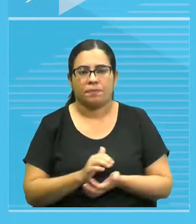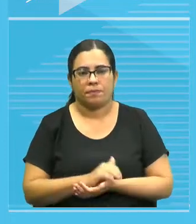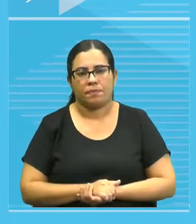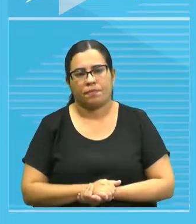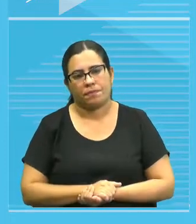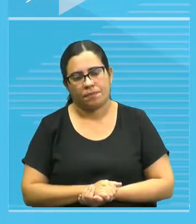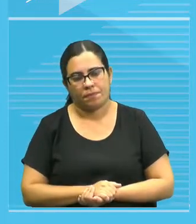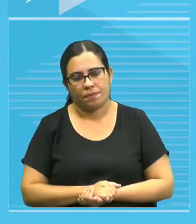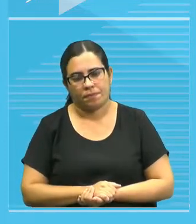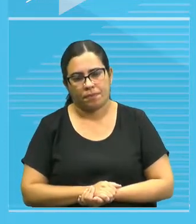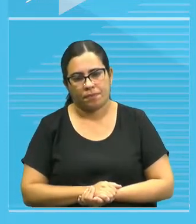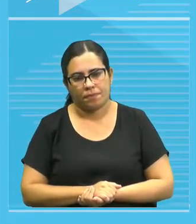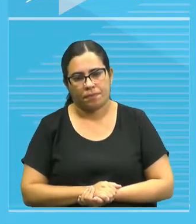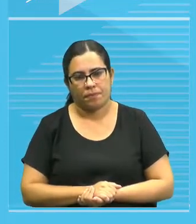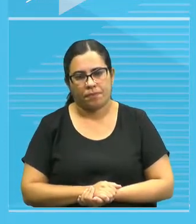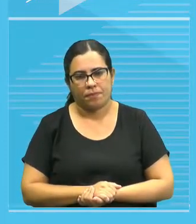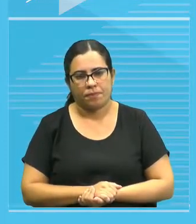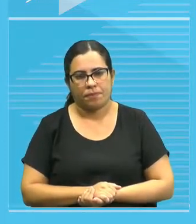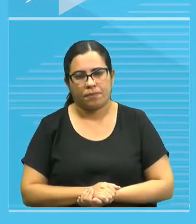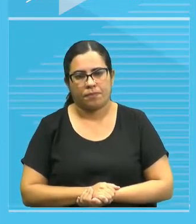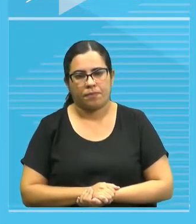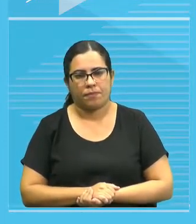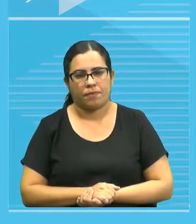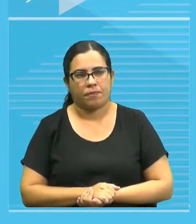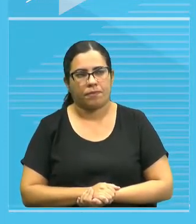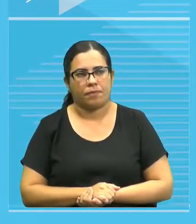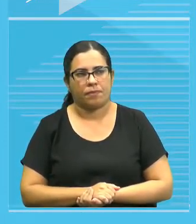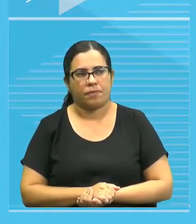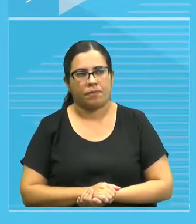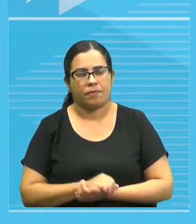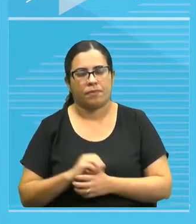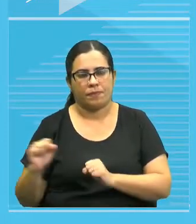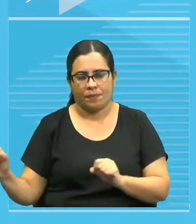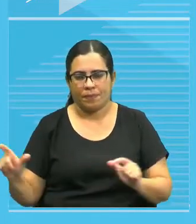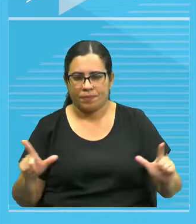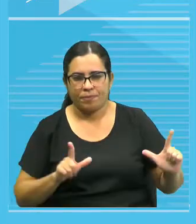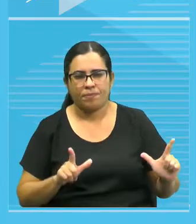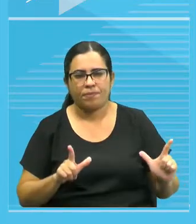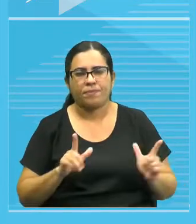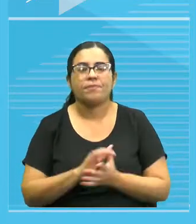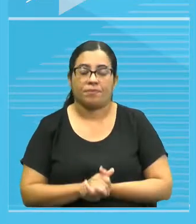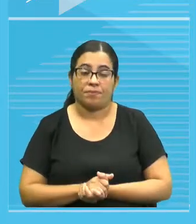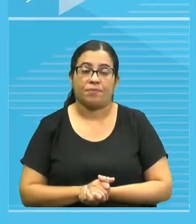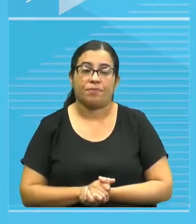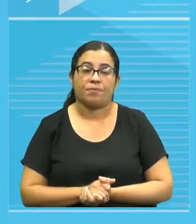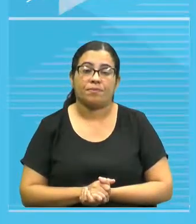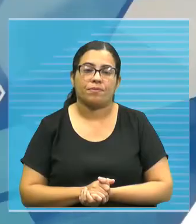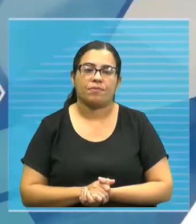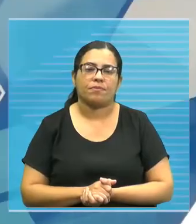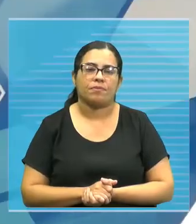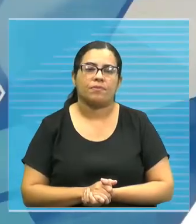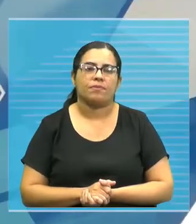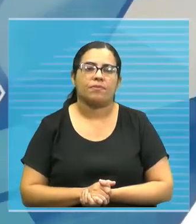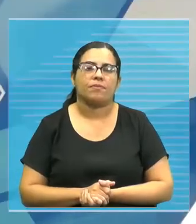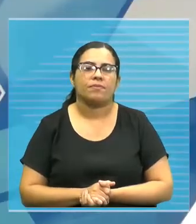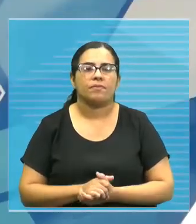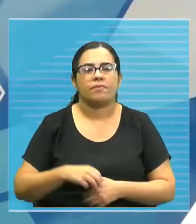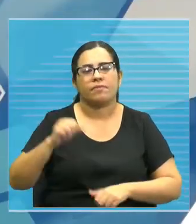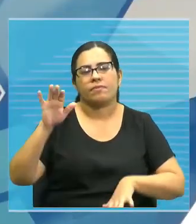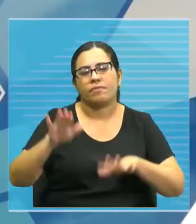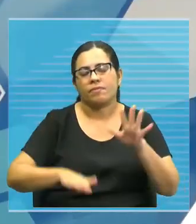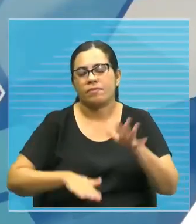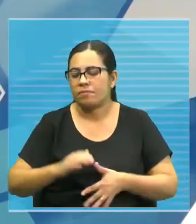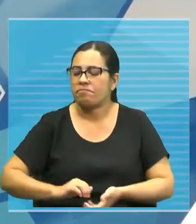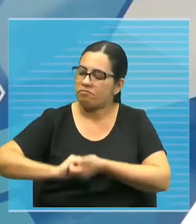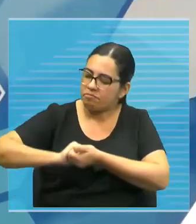amigo Jorge Delbalde, por favor. Voltar aqui para mim, por favor. Então, vamos lá. Aí o cara chega, fala com o outro lá, pega